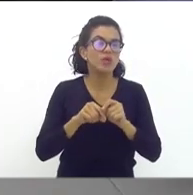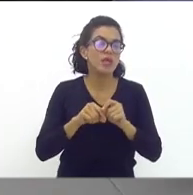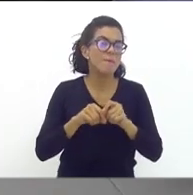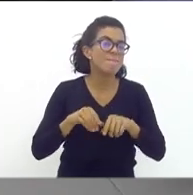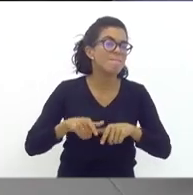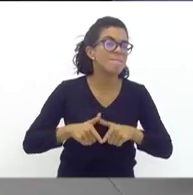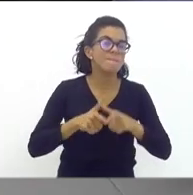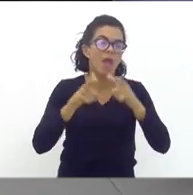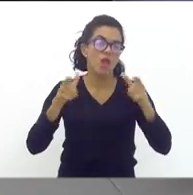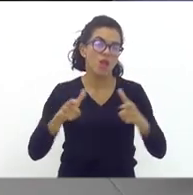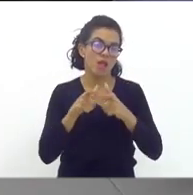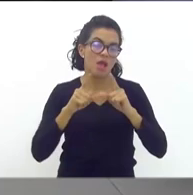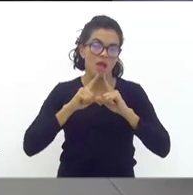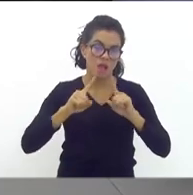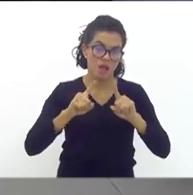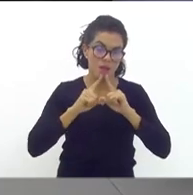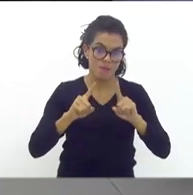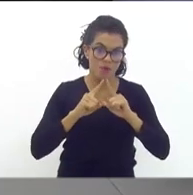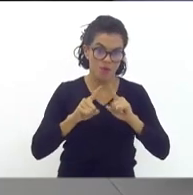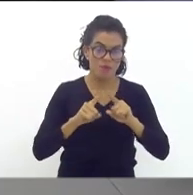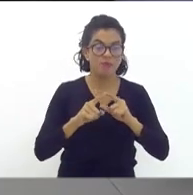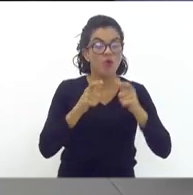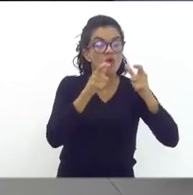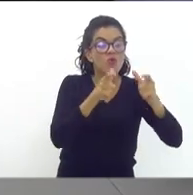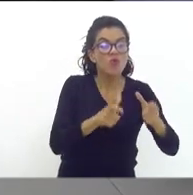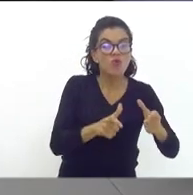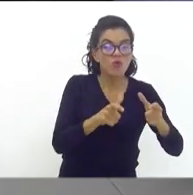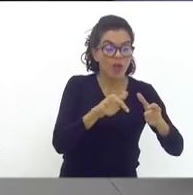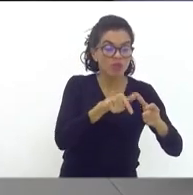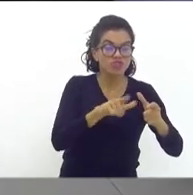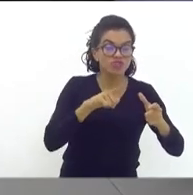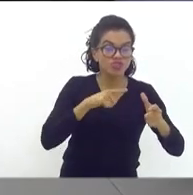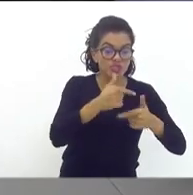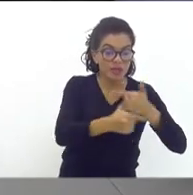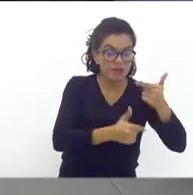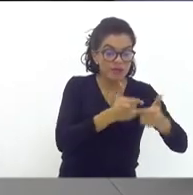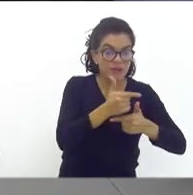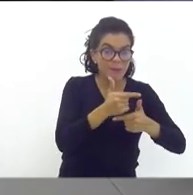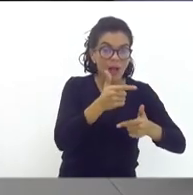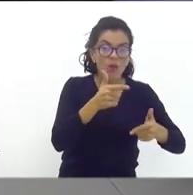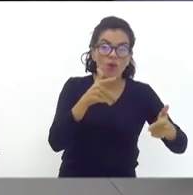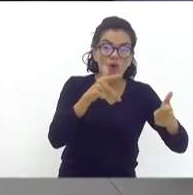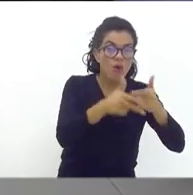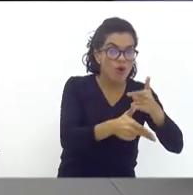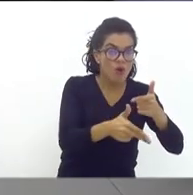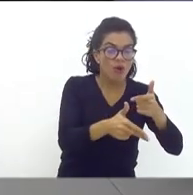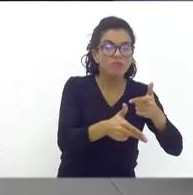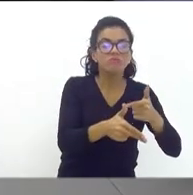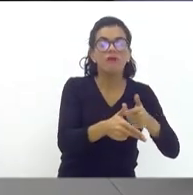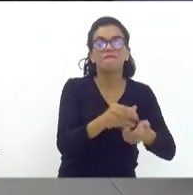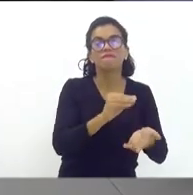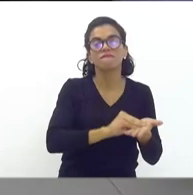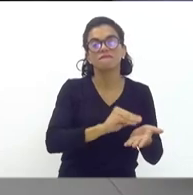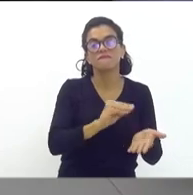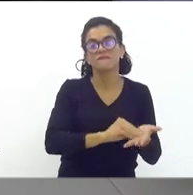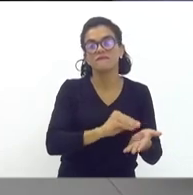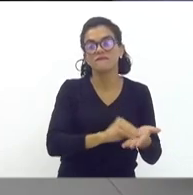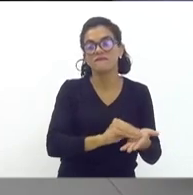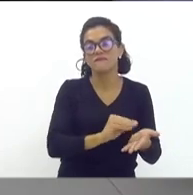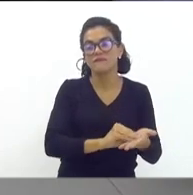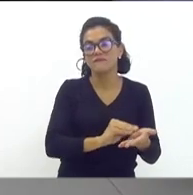reclamações quando um determinado estabelecimento tinha o seu serviço interrompido se faltava